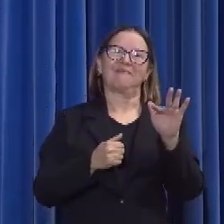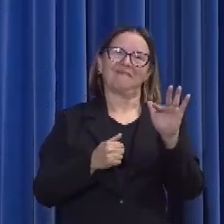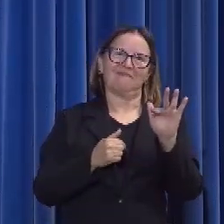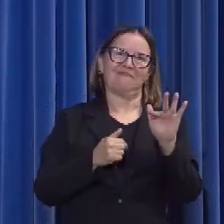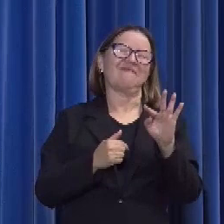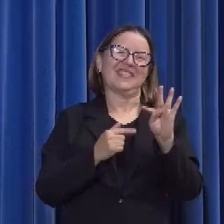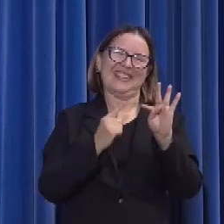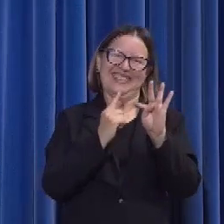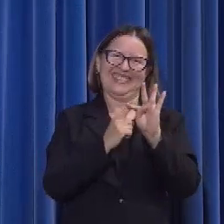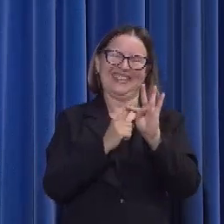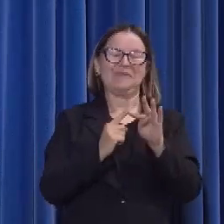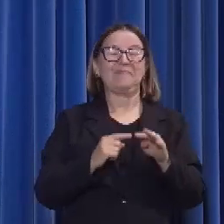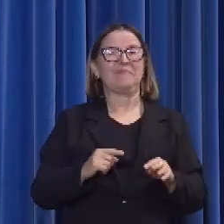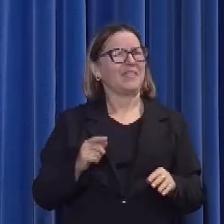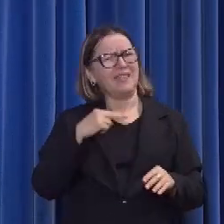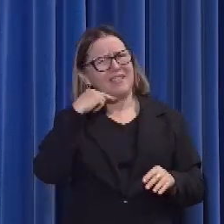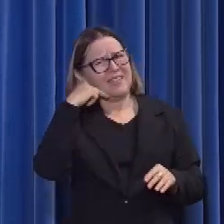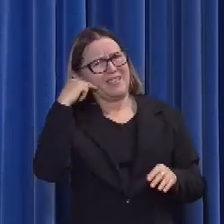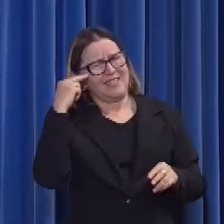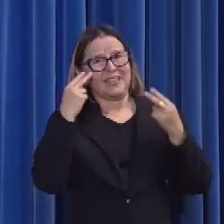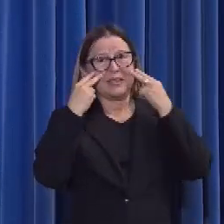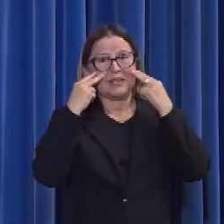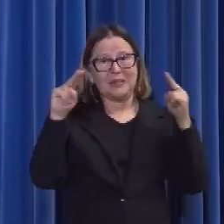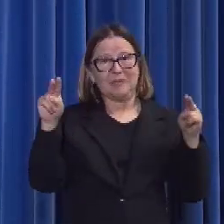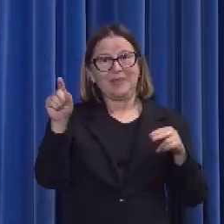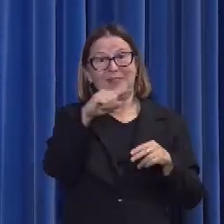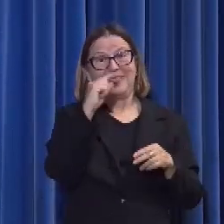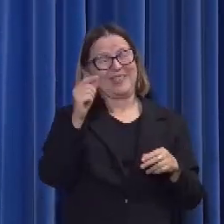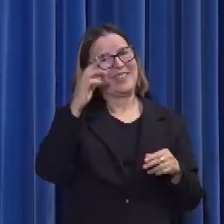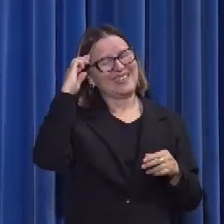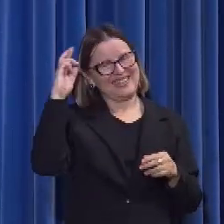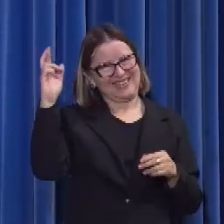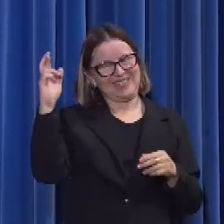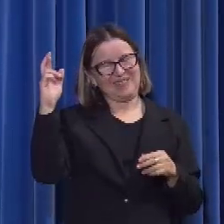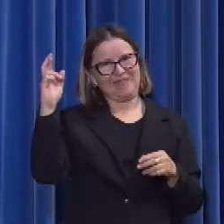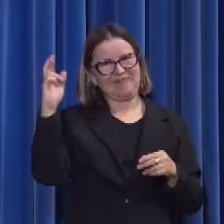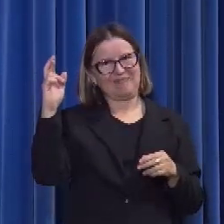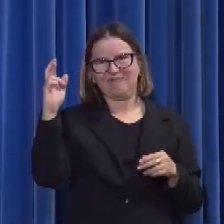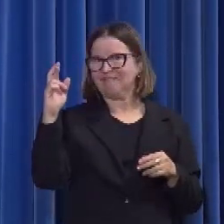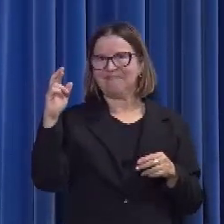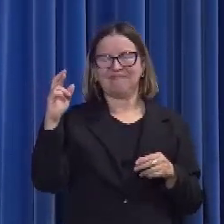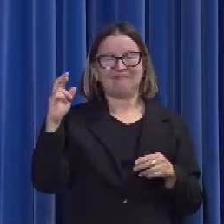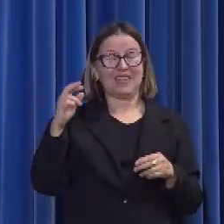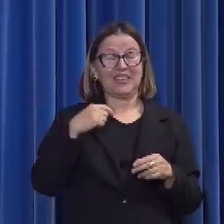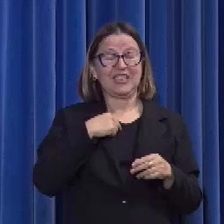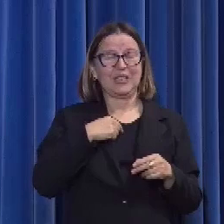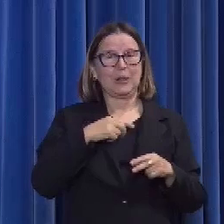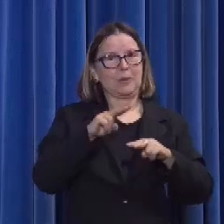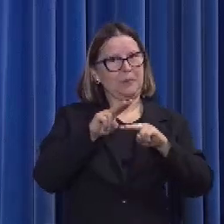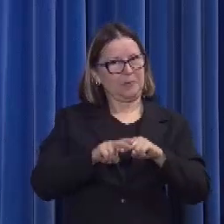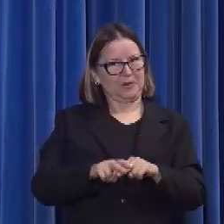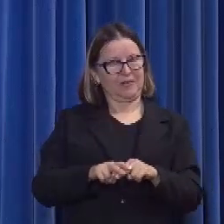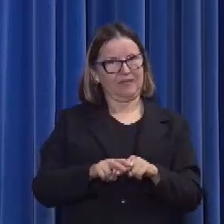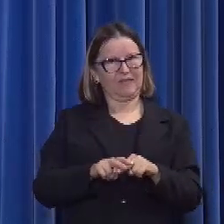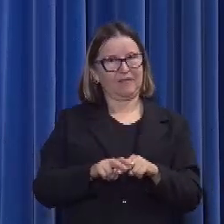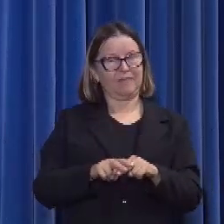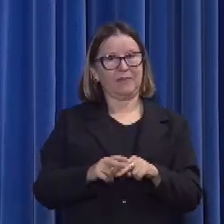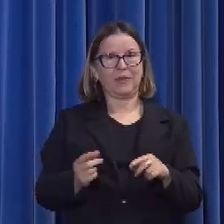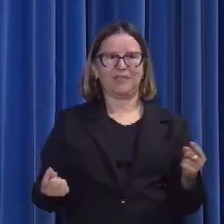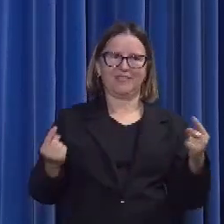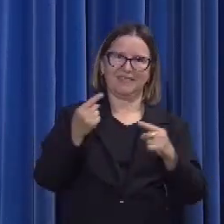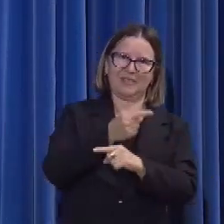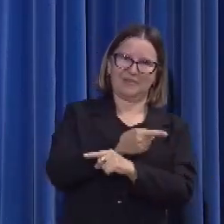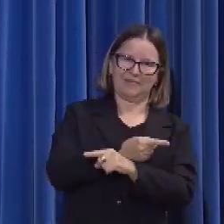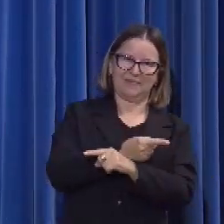envergonhes, portanto, do testemunho do nosso Senhor, nem do seu encarcerado, que sou eu. Pelo